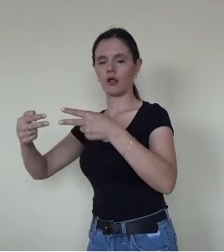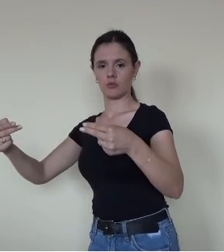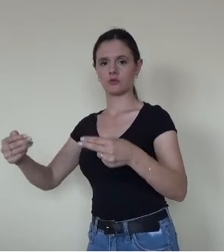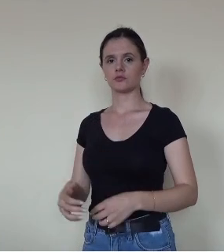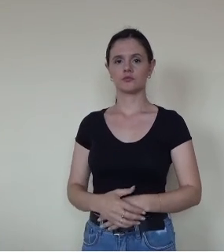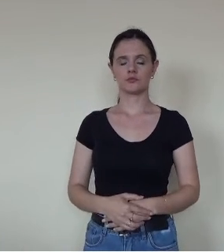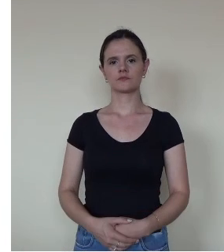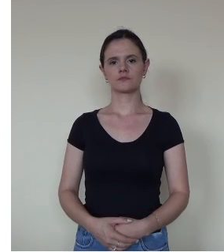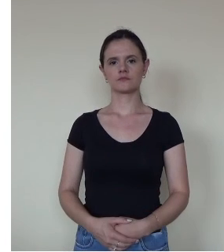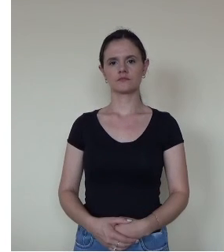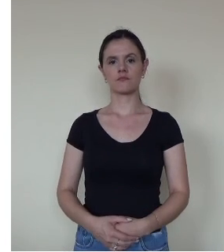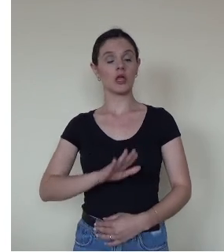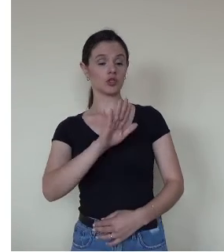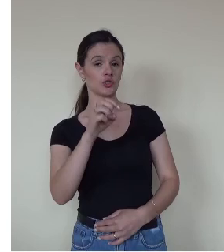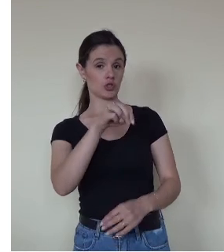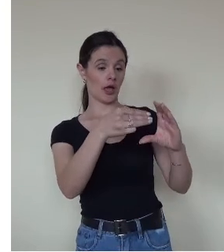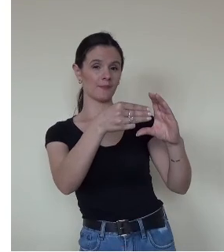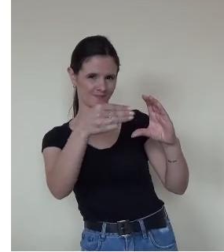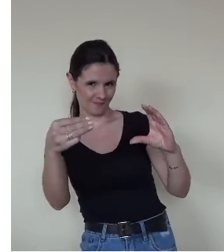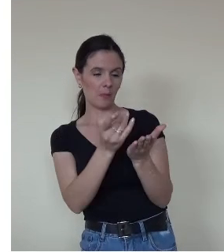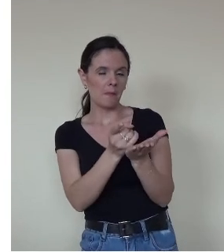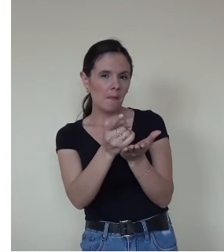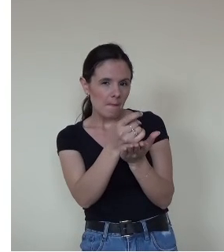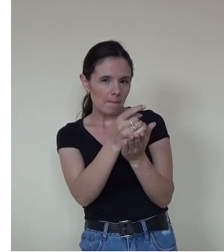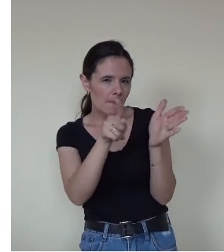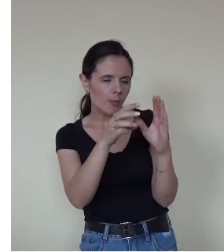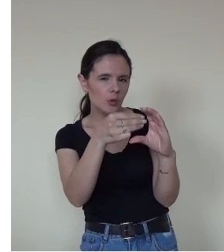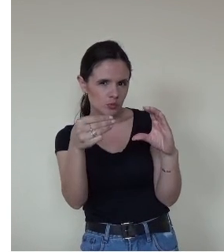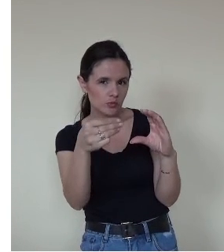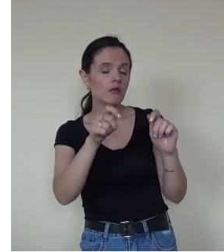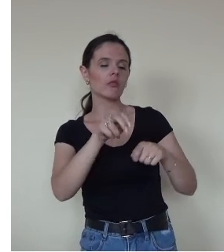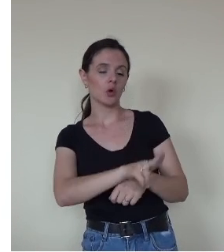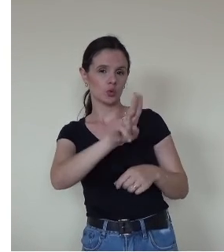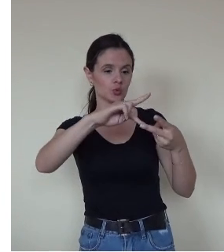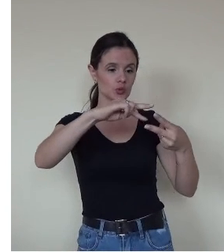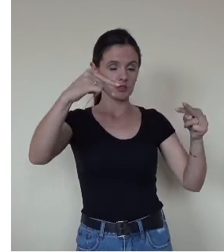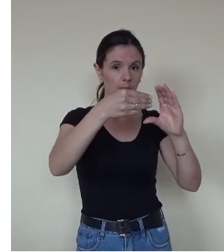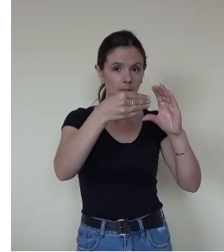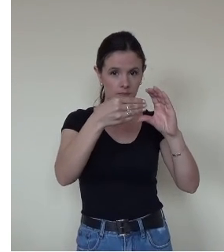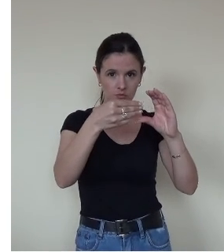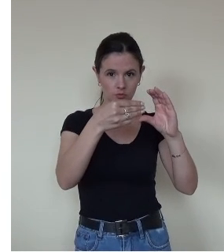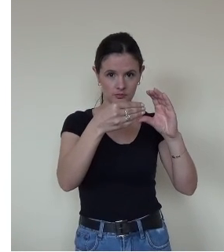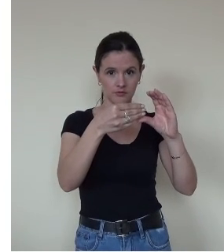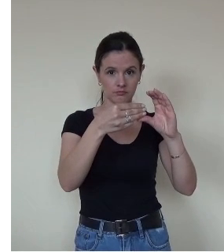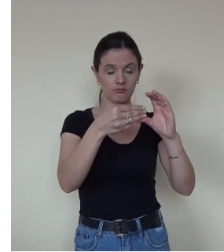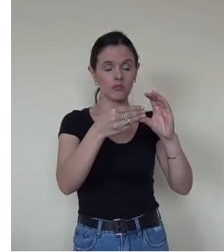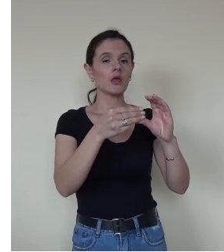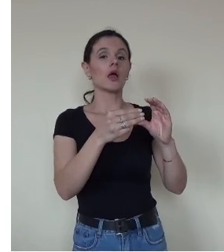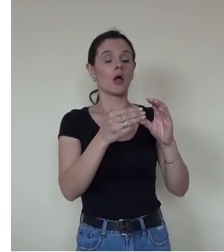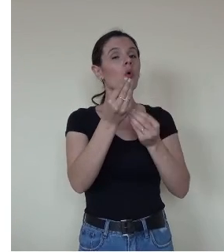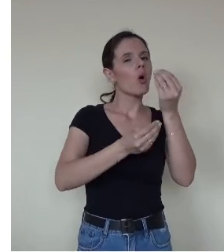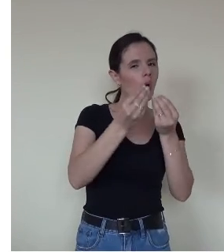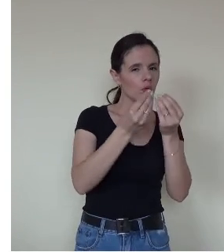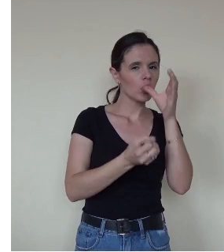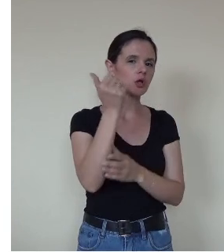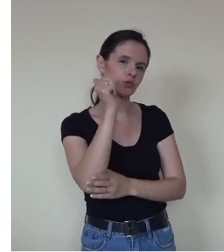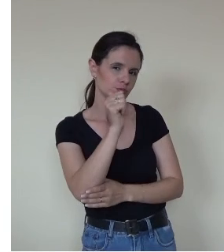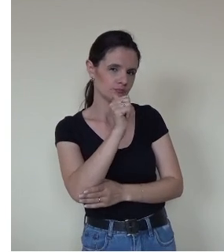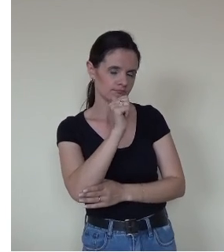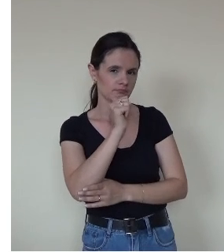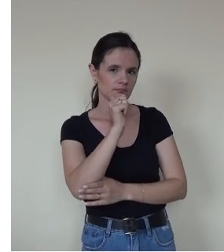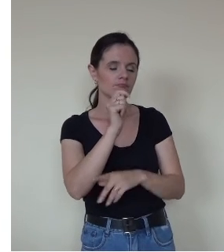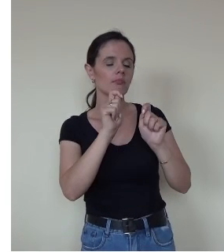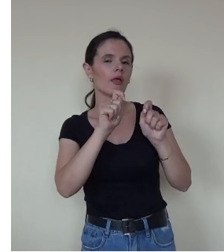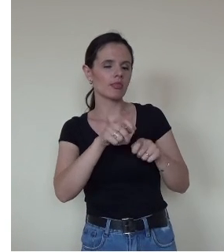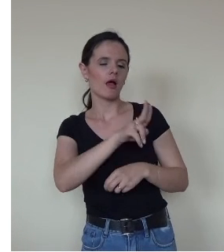mitocondrial, que, como sabemos, é de origem materna. Por isso, ela pode ser utilizada como marcador genético forense, auxiliando